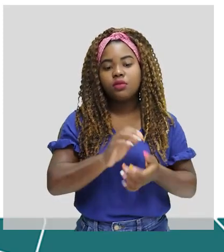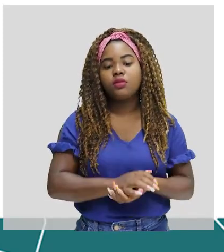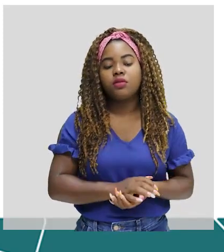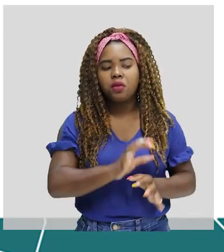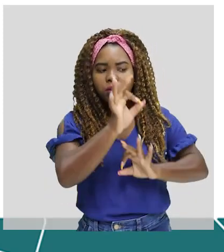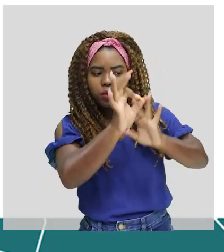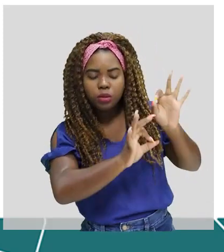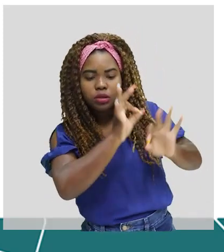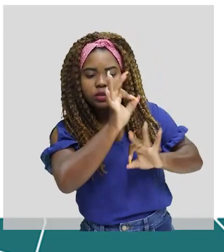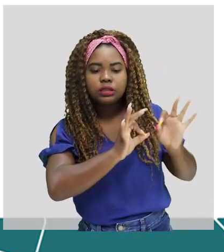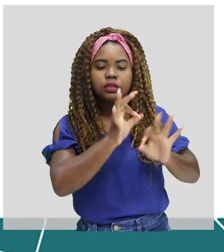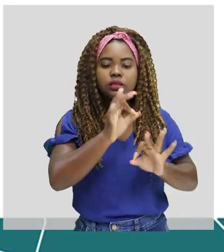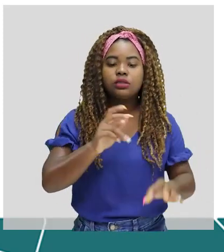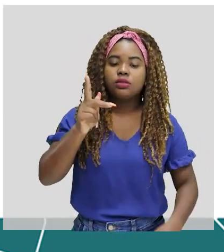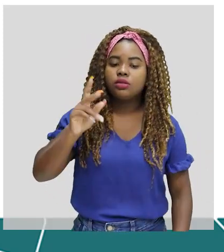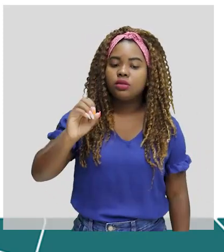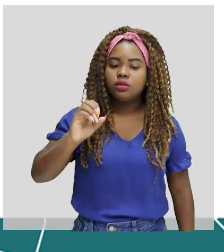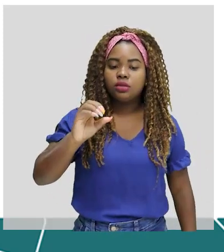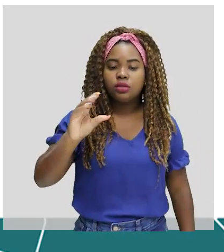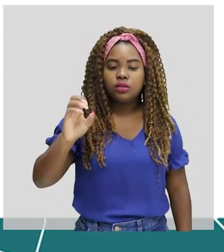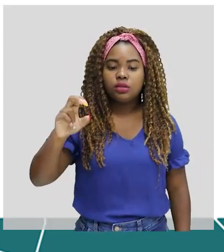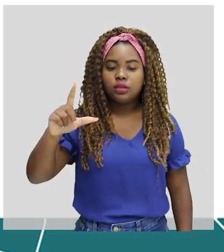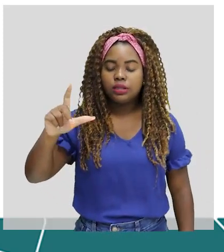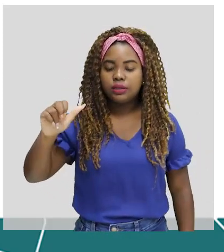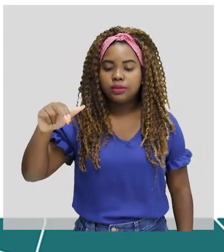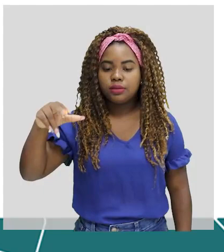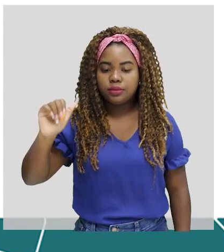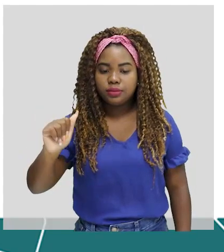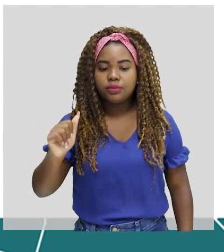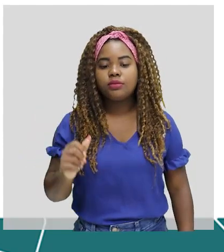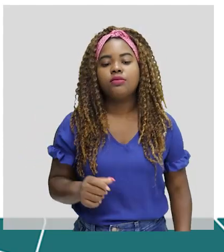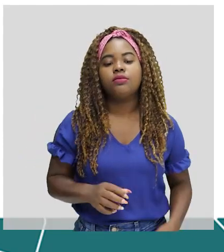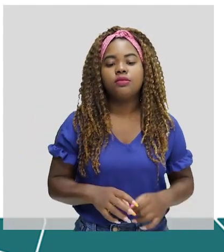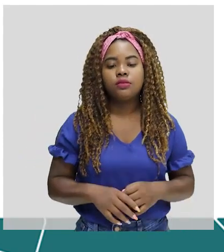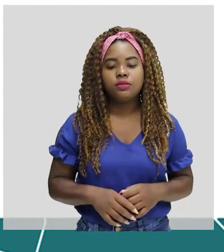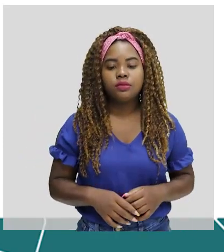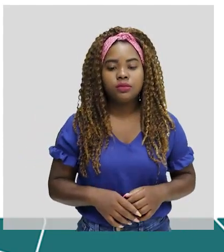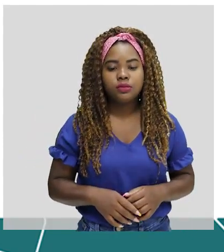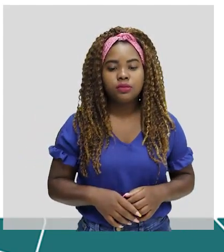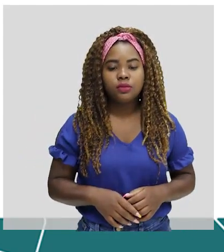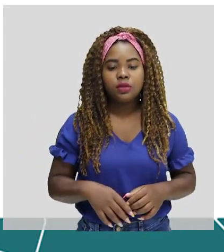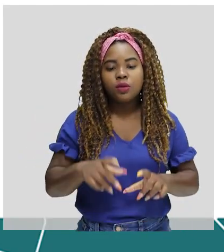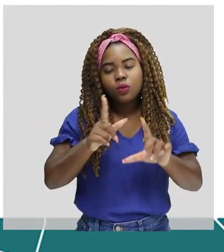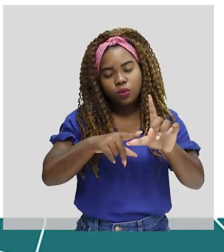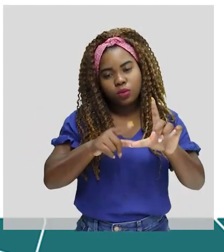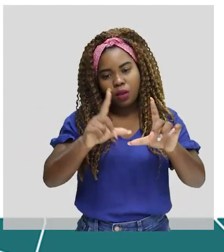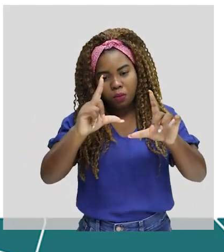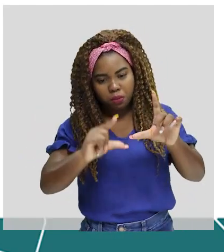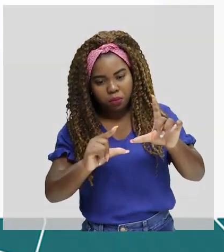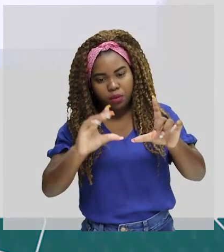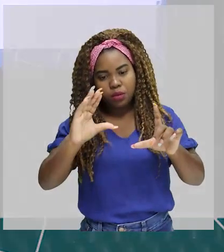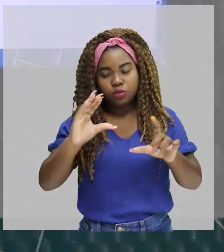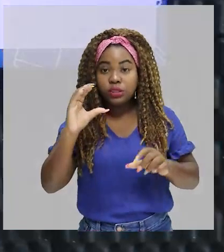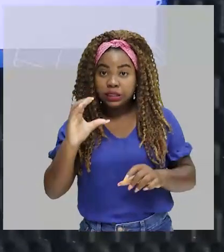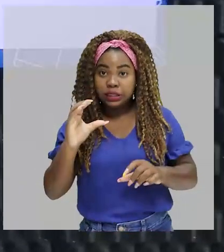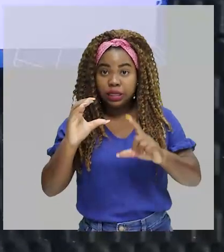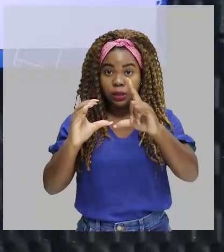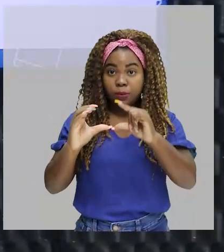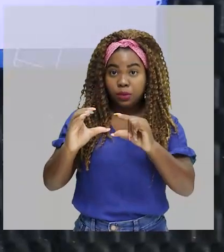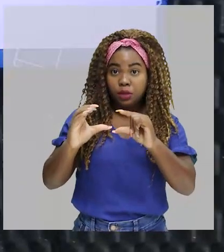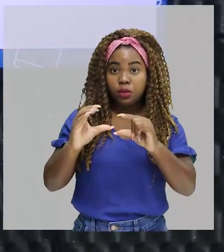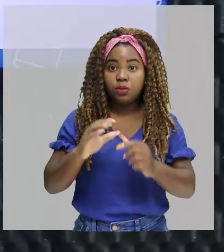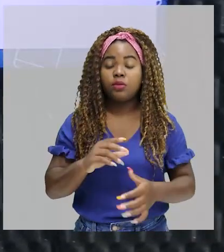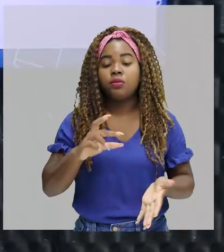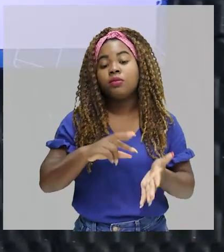é feito de China. Tá? Então, nesse caso, letra minúscula já me é um indicador, já me